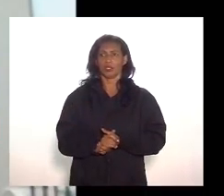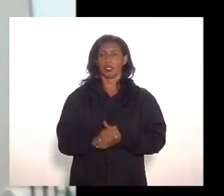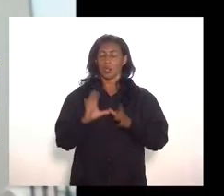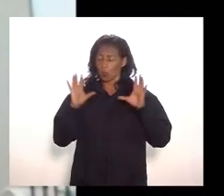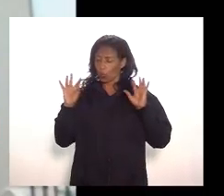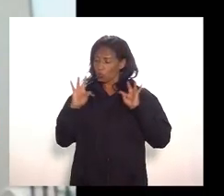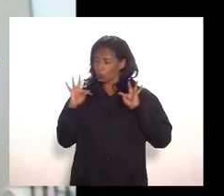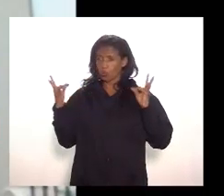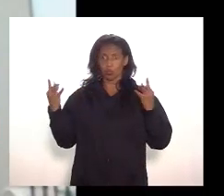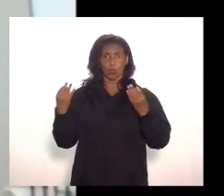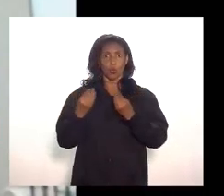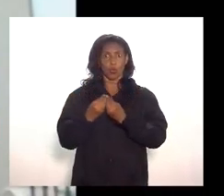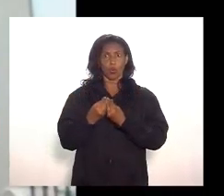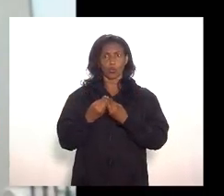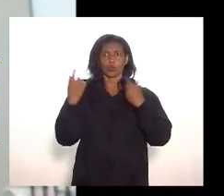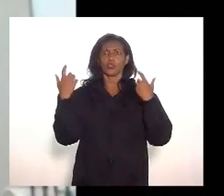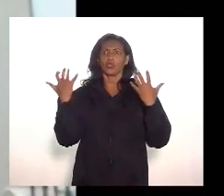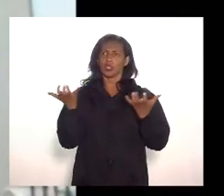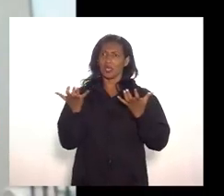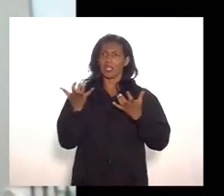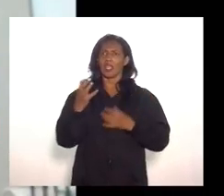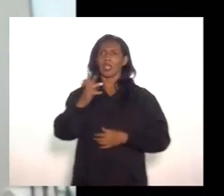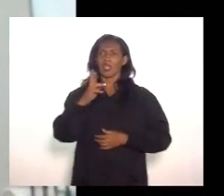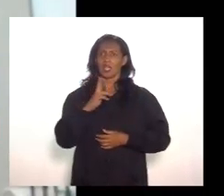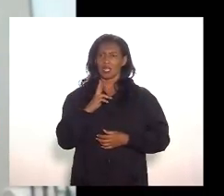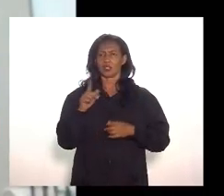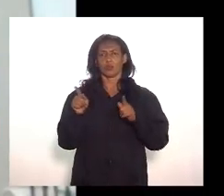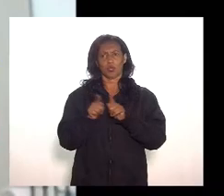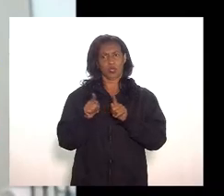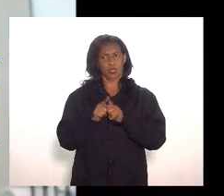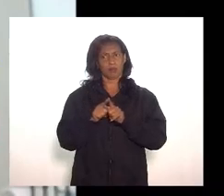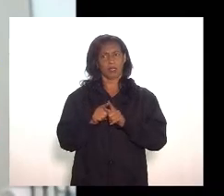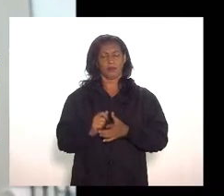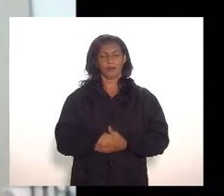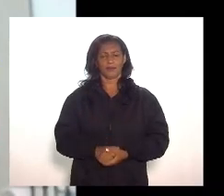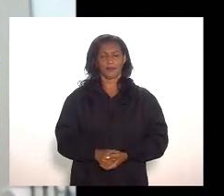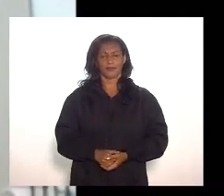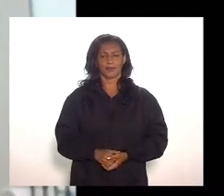de forma oficial, solicita, através da baixa inteligência, essas informações.